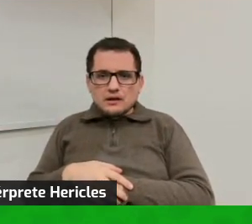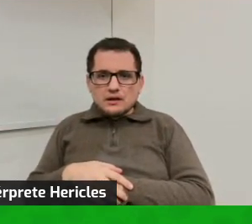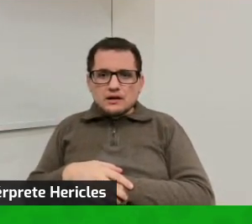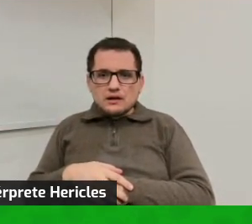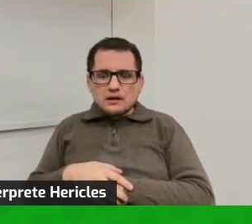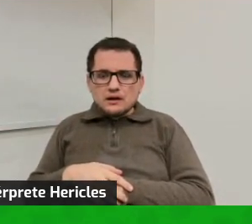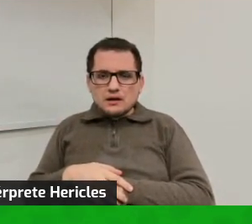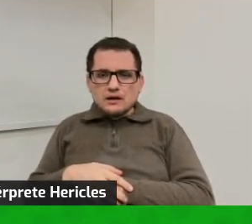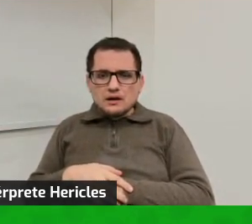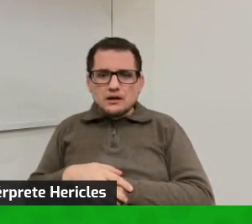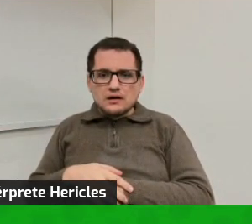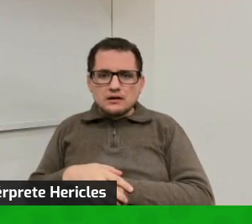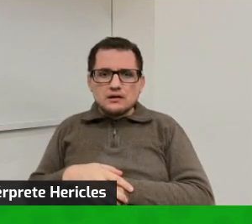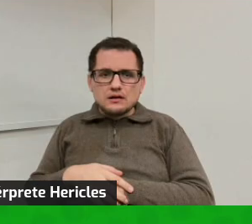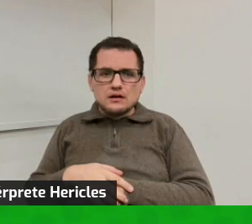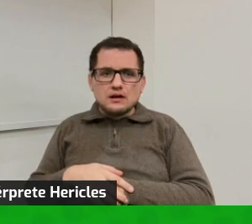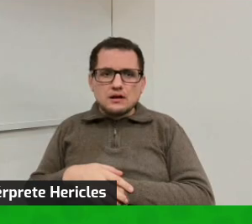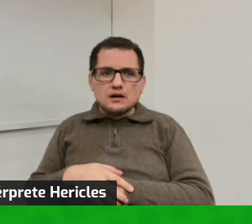Opa.